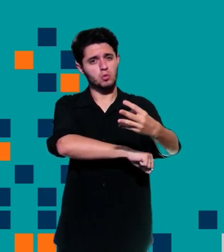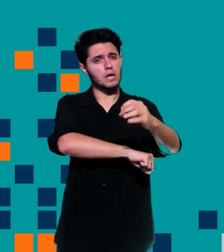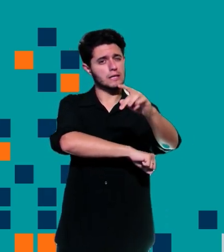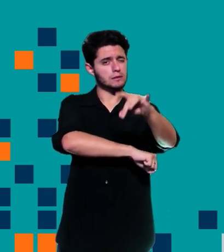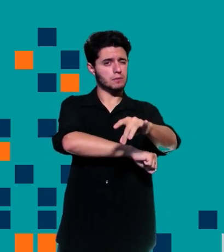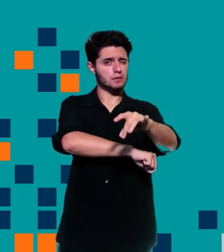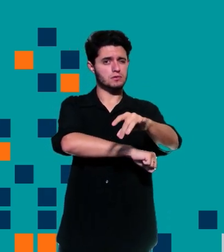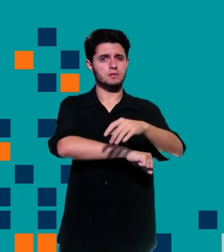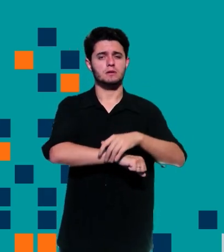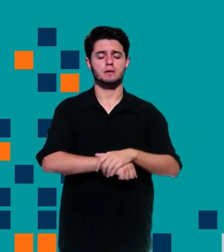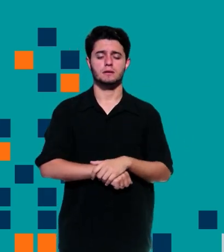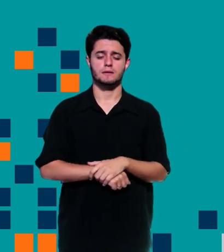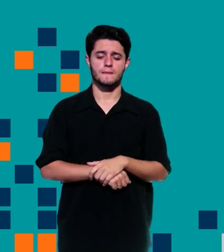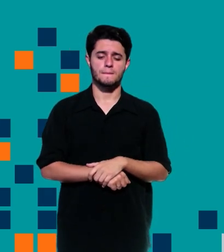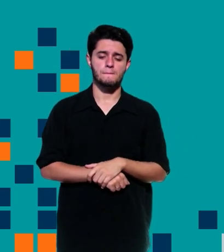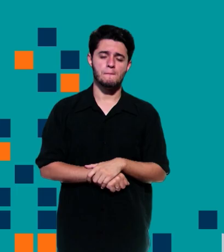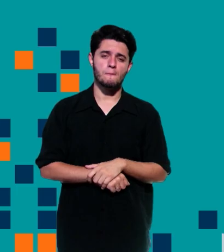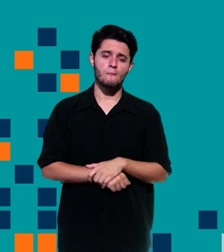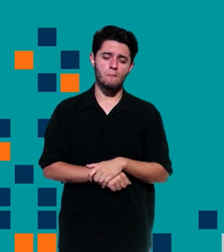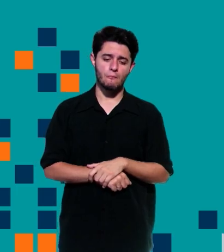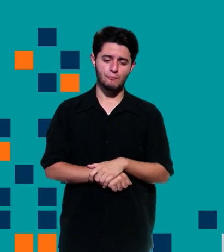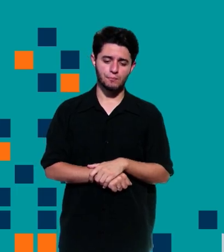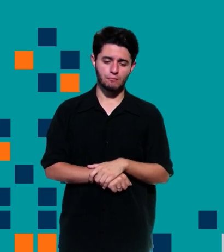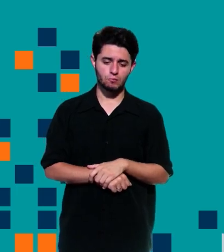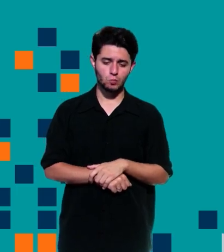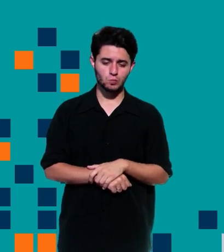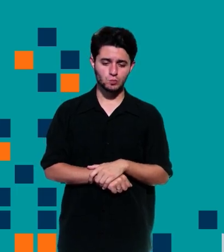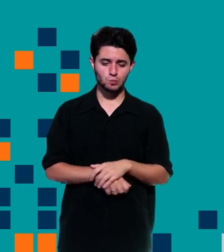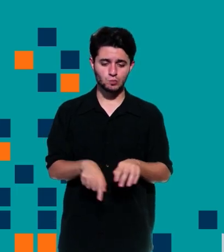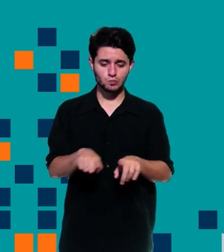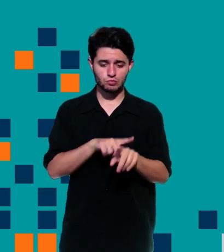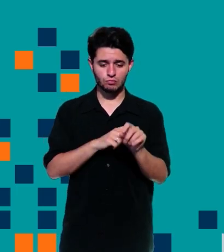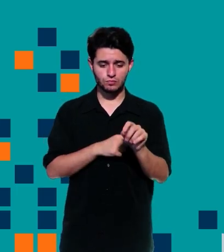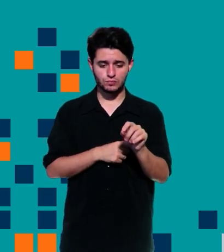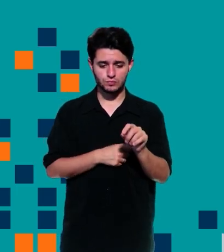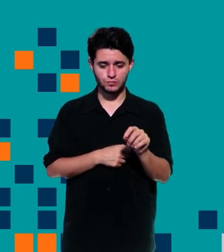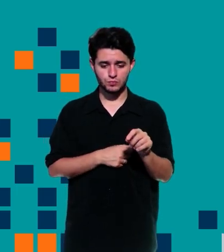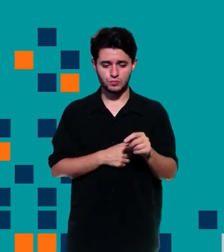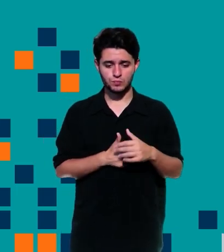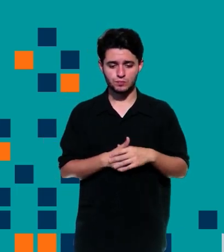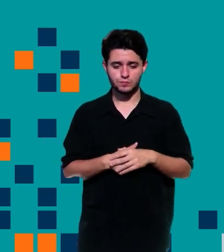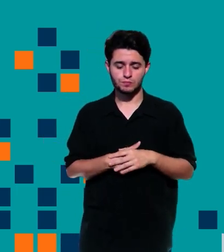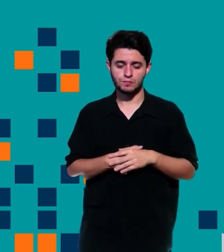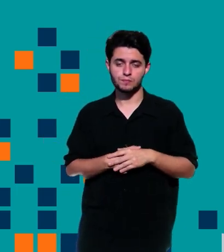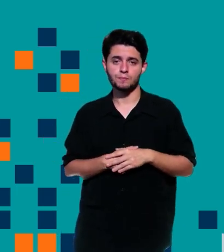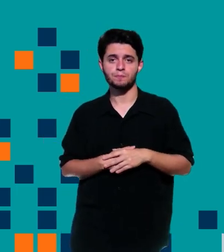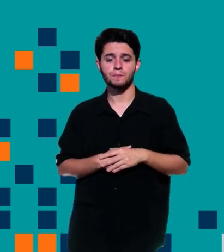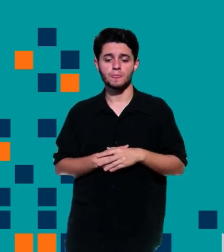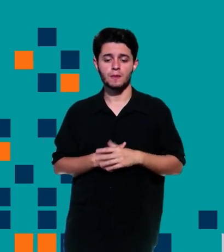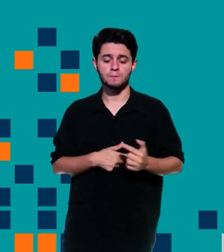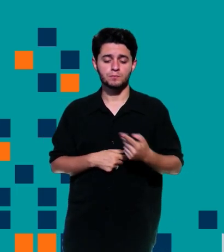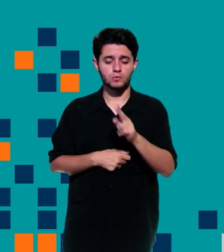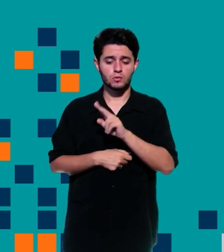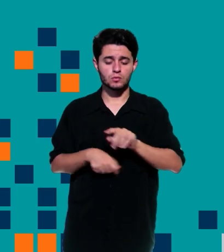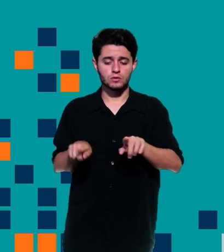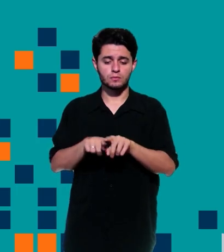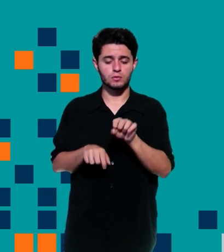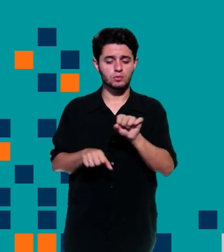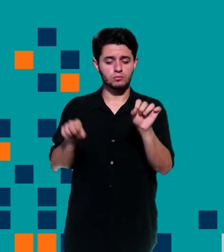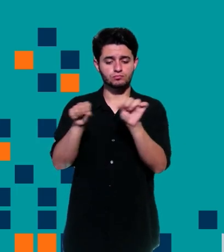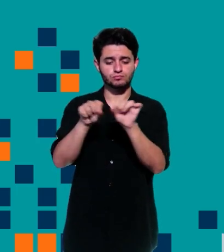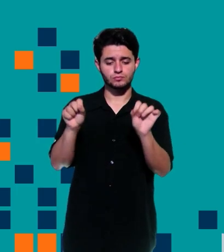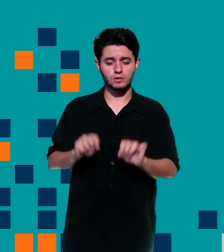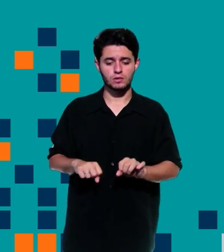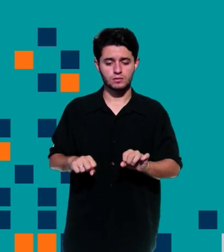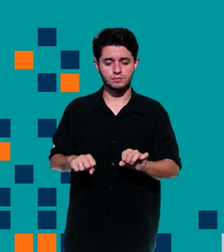Nordestina ocupa o interior, mas sem a cobertura. E, de certa forma, ele vai usar um pouco do sistema também. Existiam 2 lagos